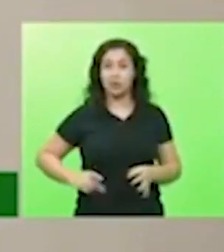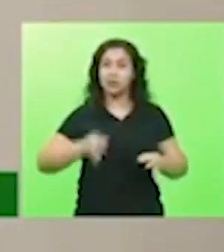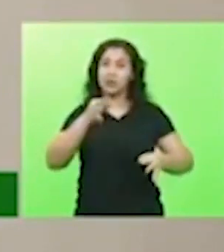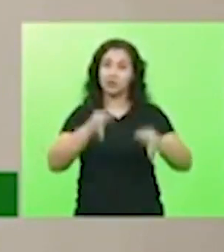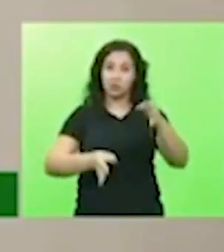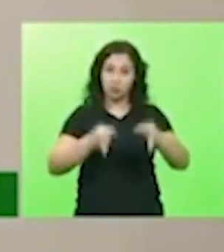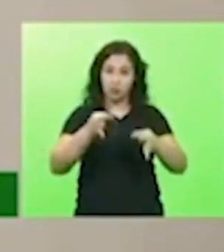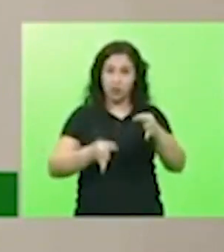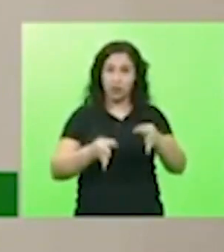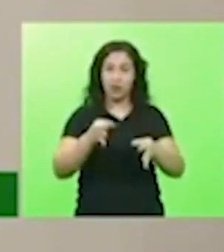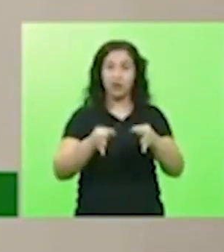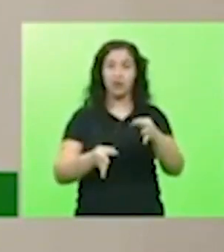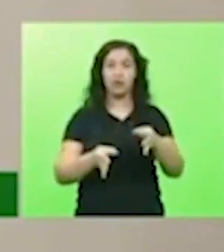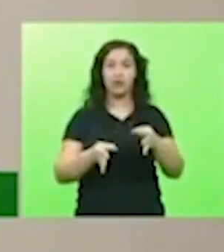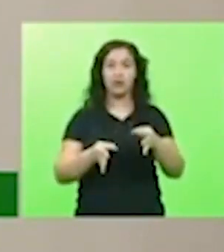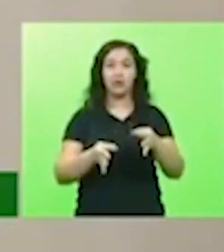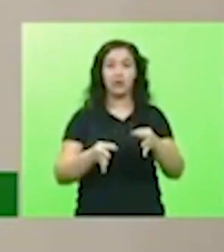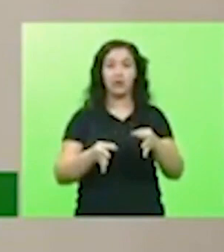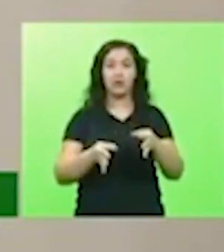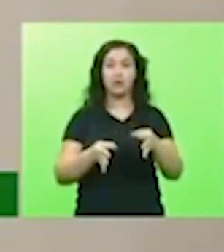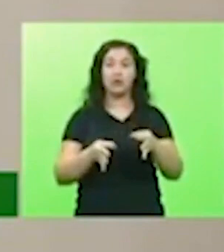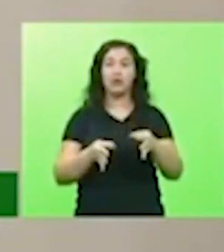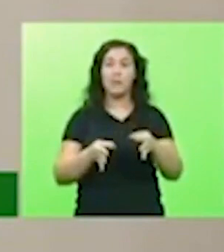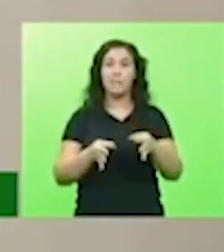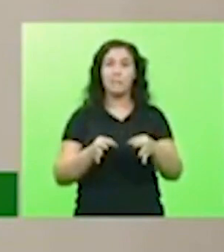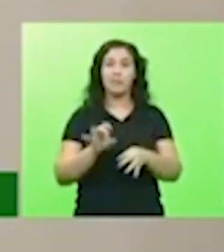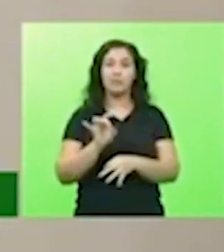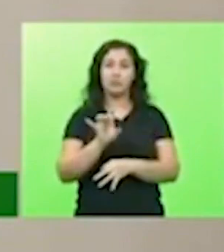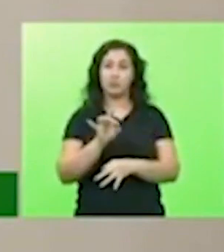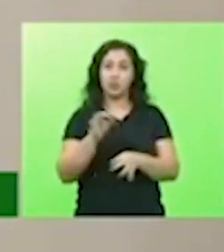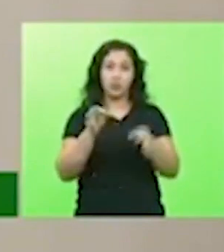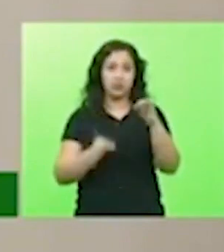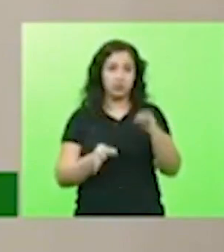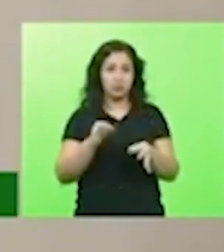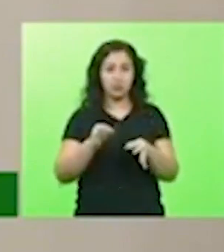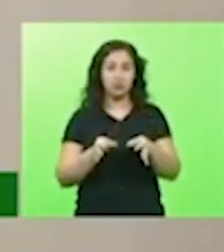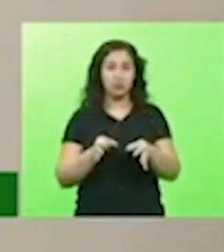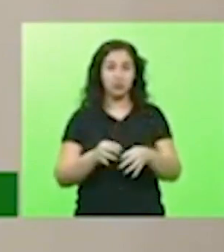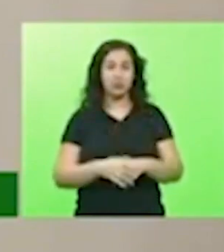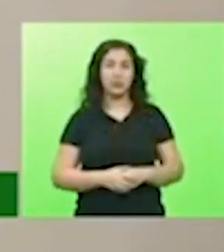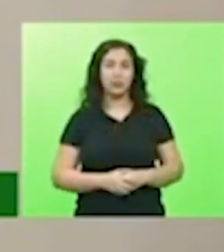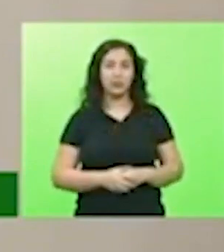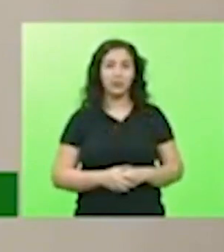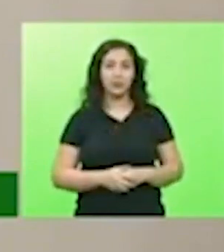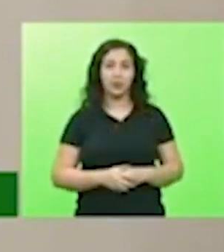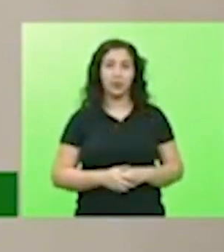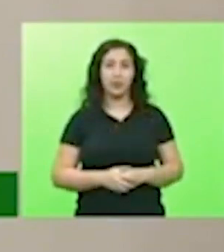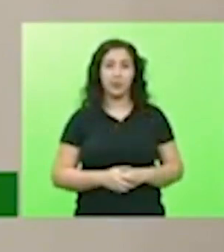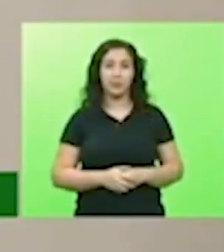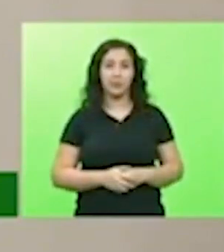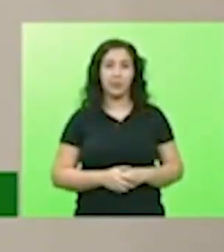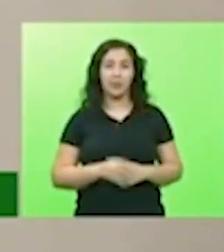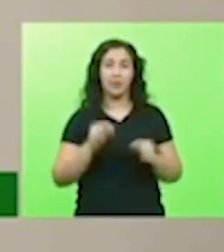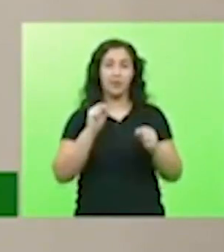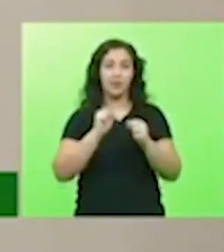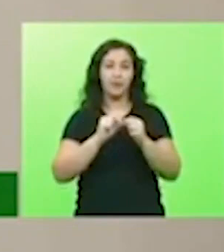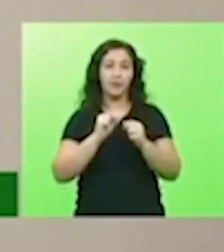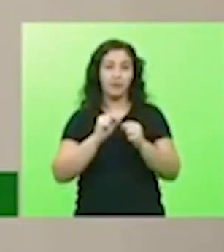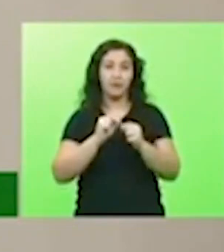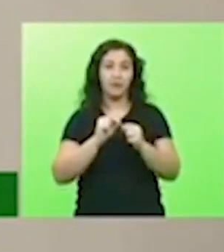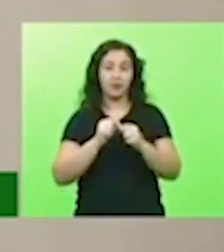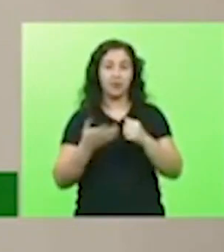julgamento é que não seja apenas jurídico e farei embasado no parecer